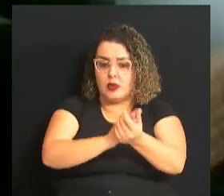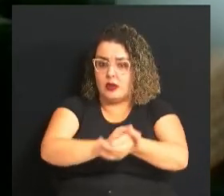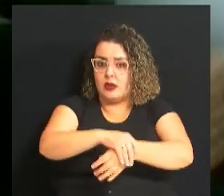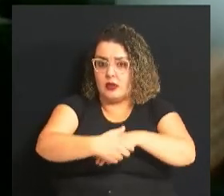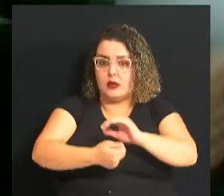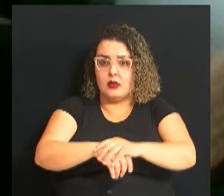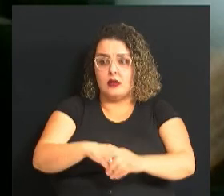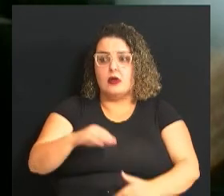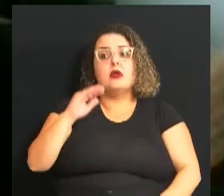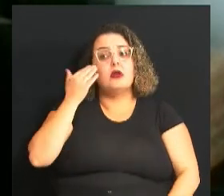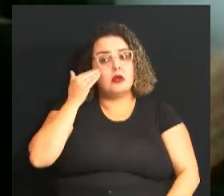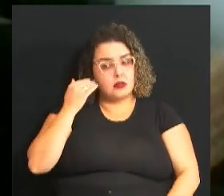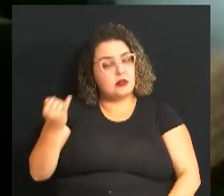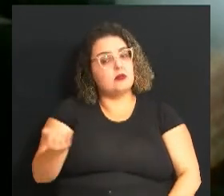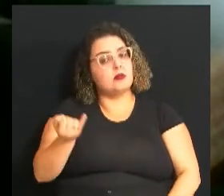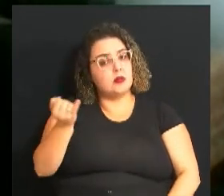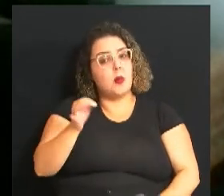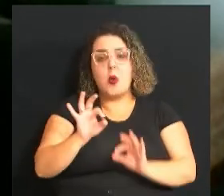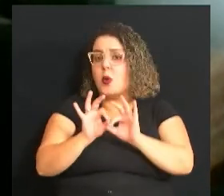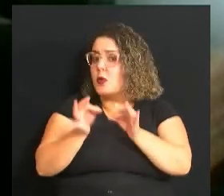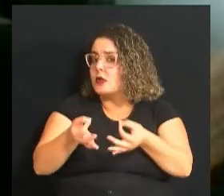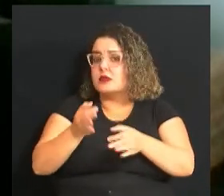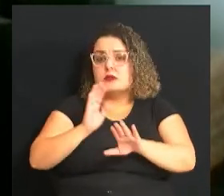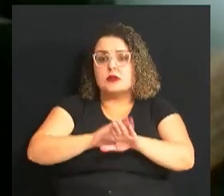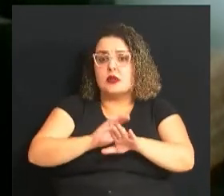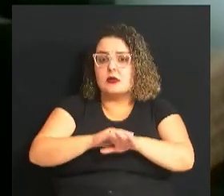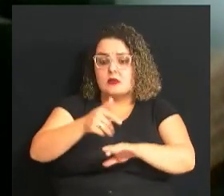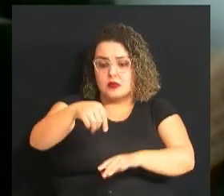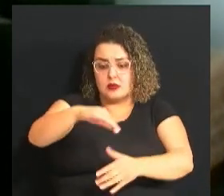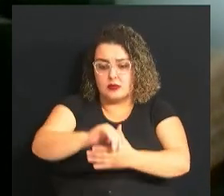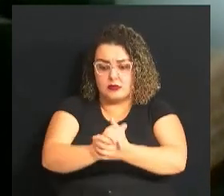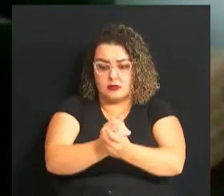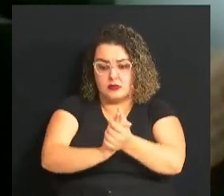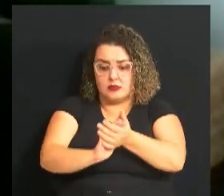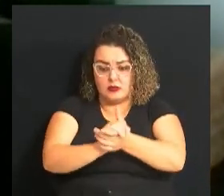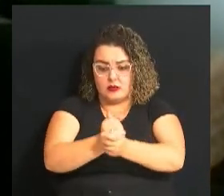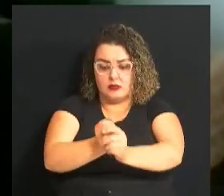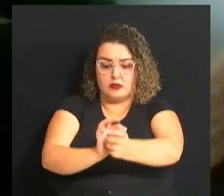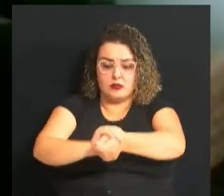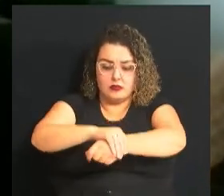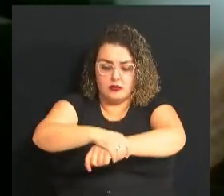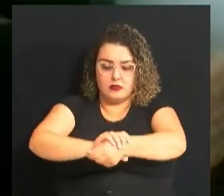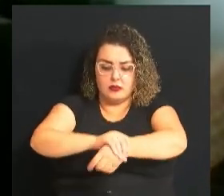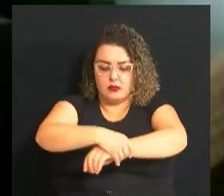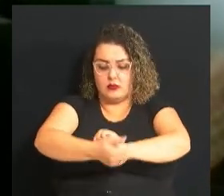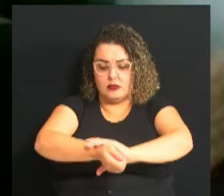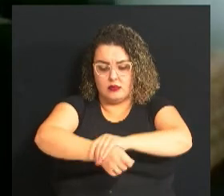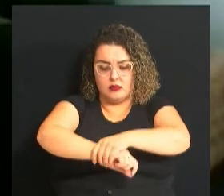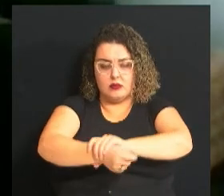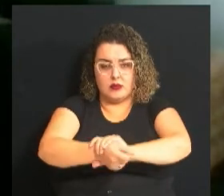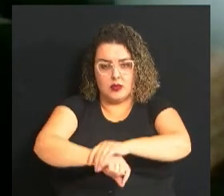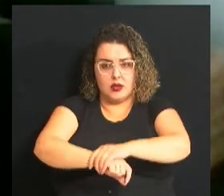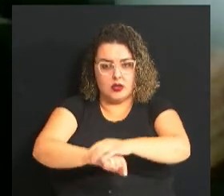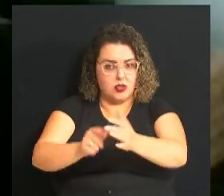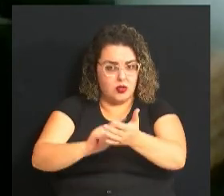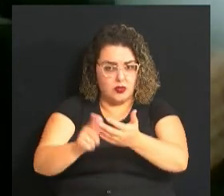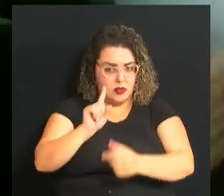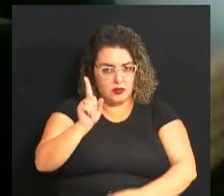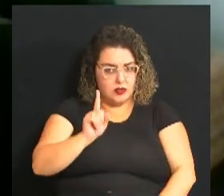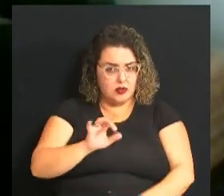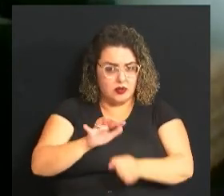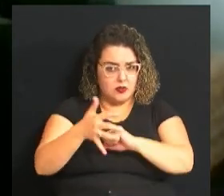como é importante um simples ato de lavar a mão. Então, higiene não é só por conta do coronavírus, ela